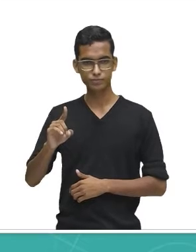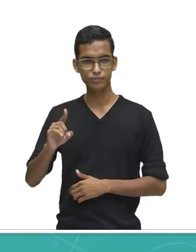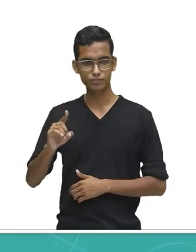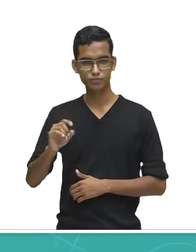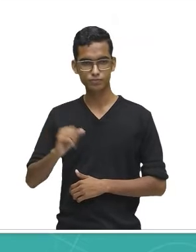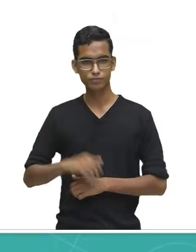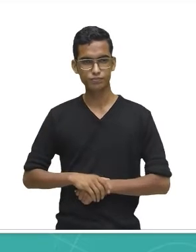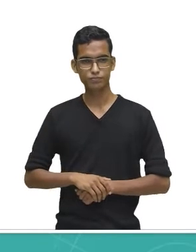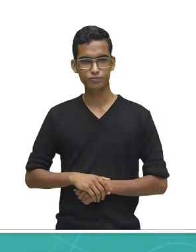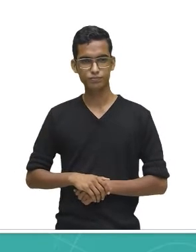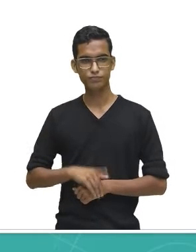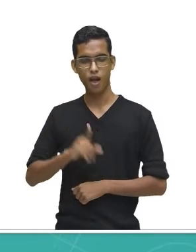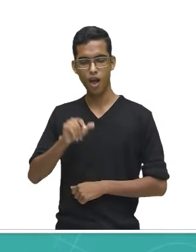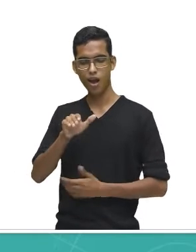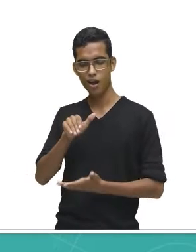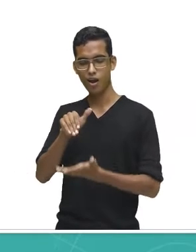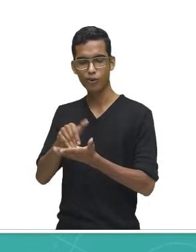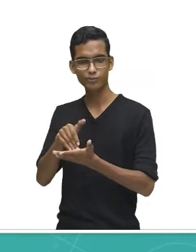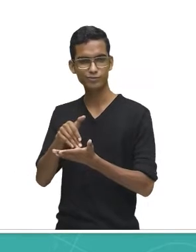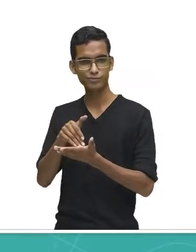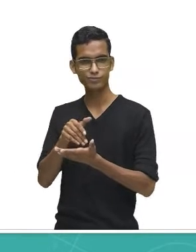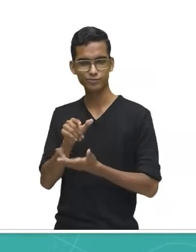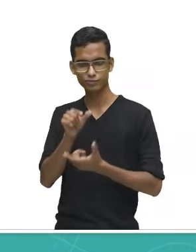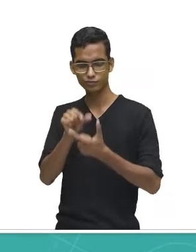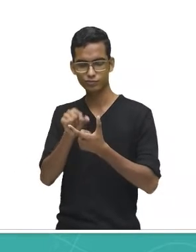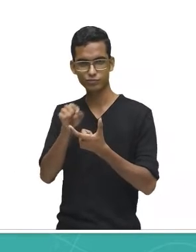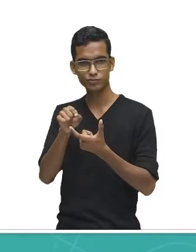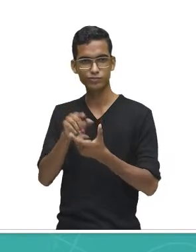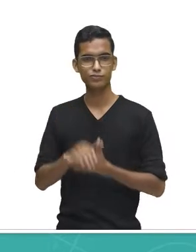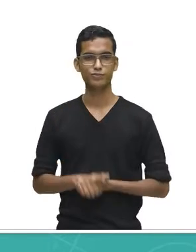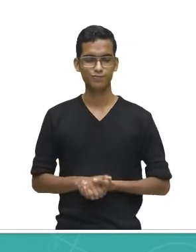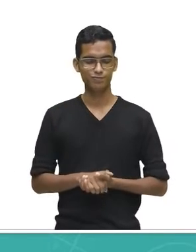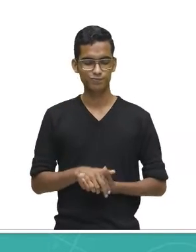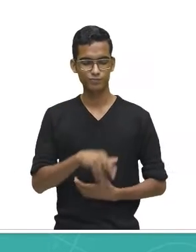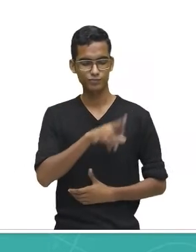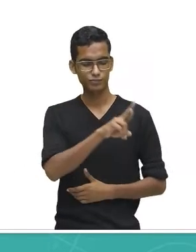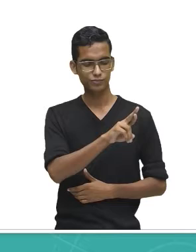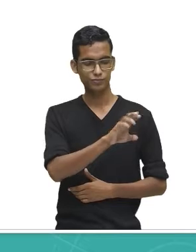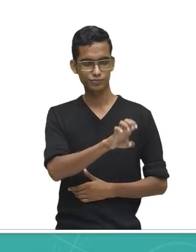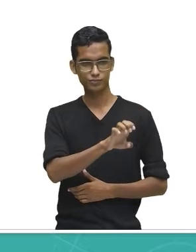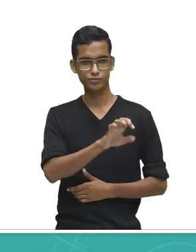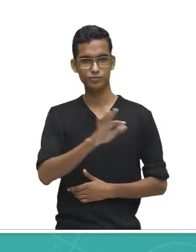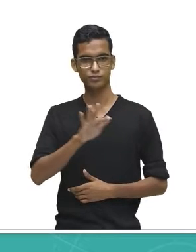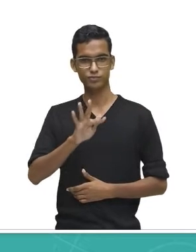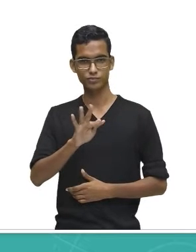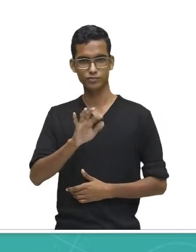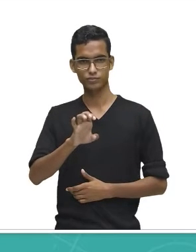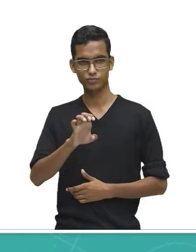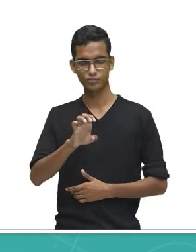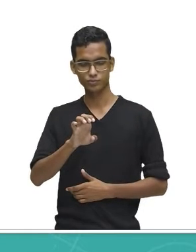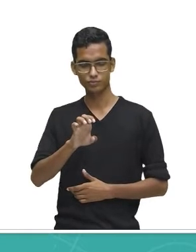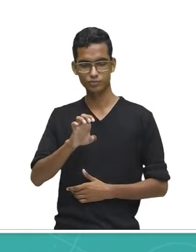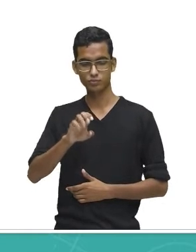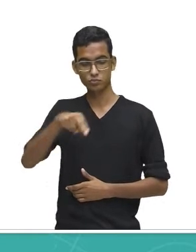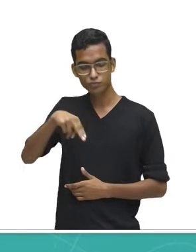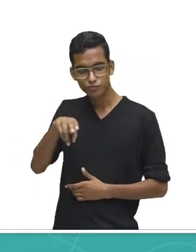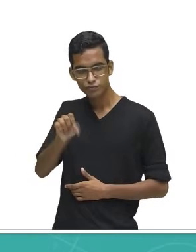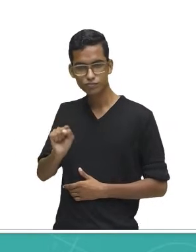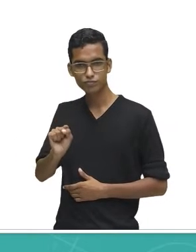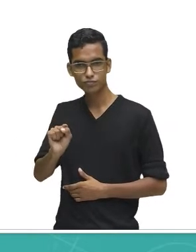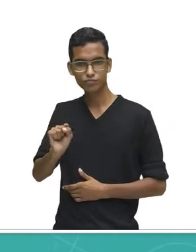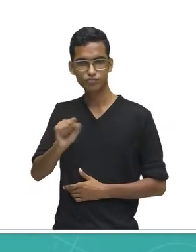perdão, é a última sílaba. E reféns, do mesmo jeito. Então, ela é classificada